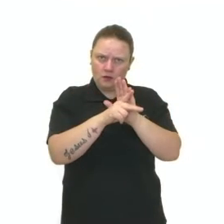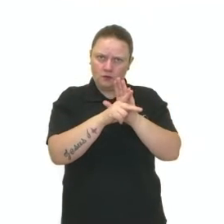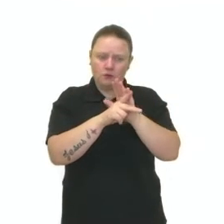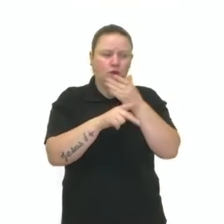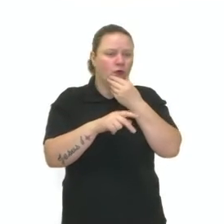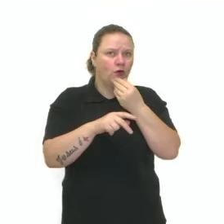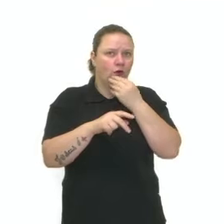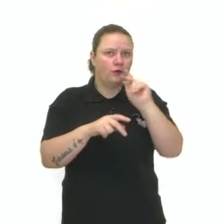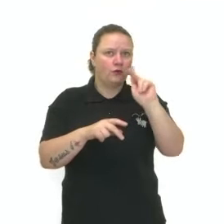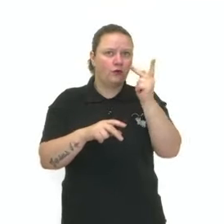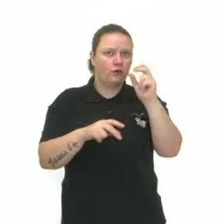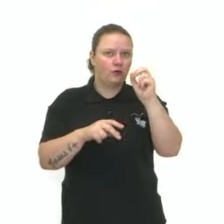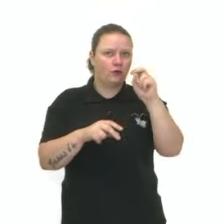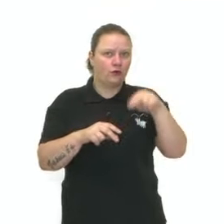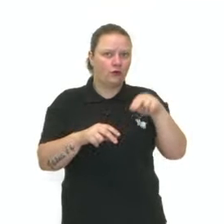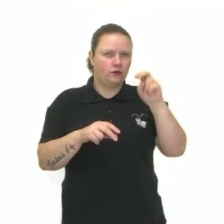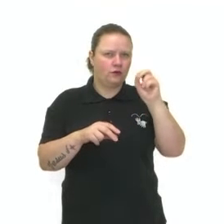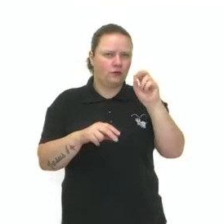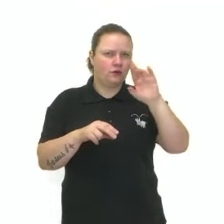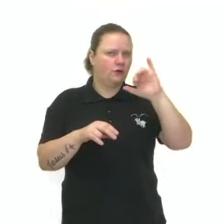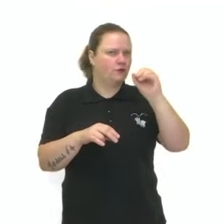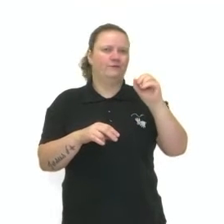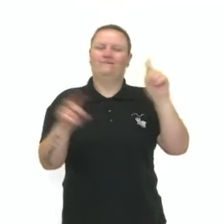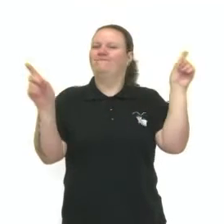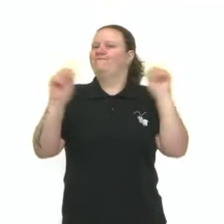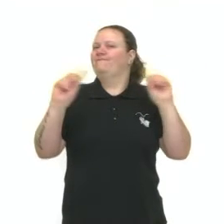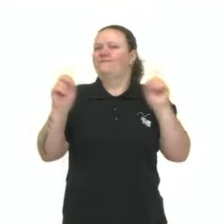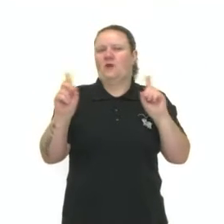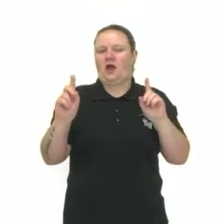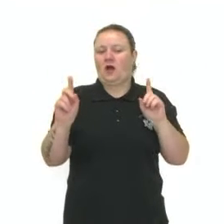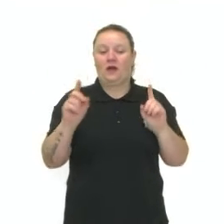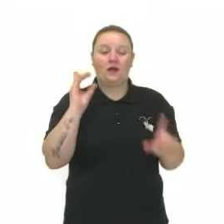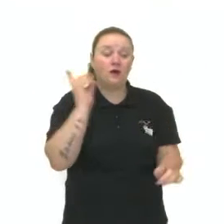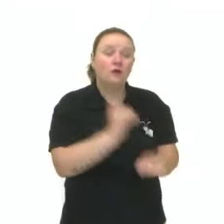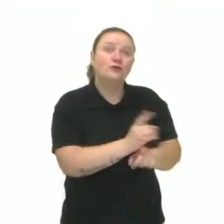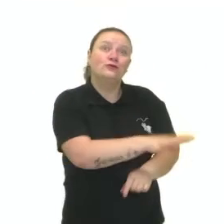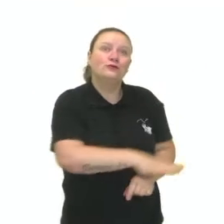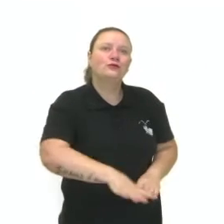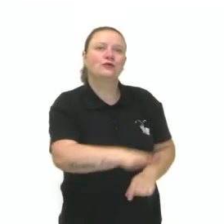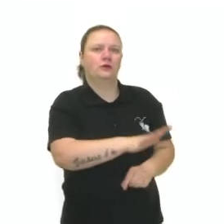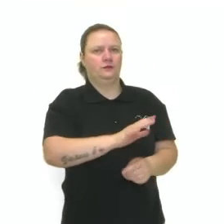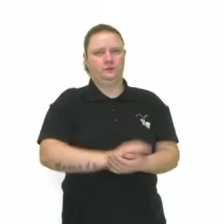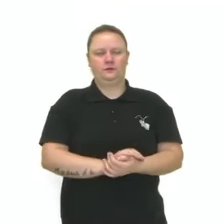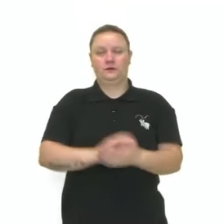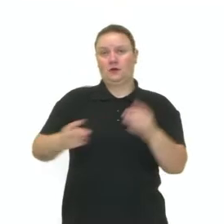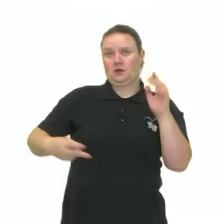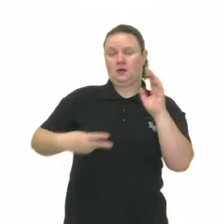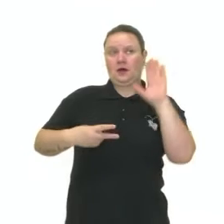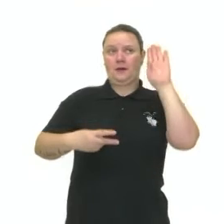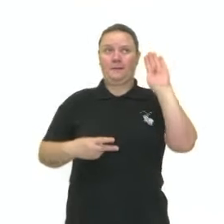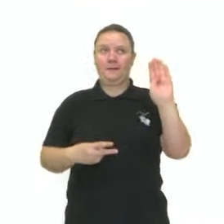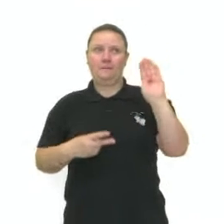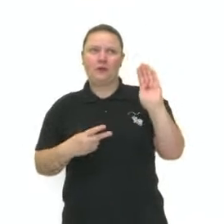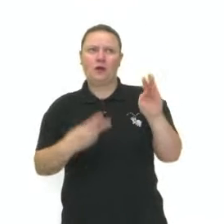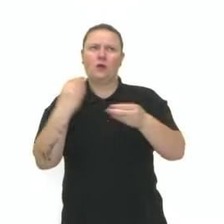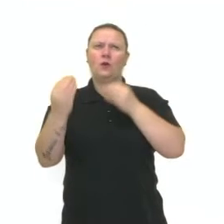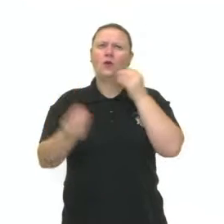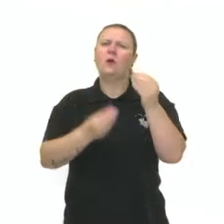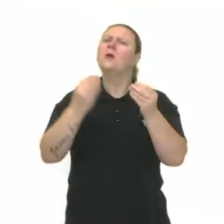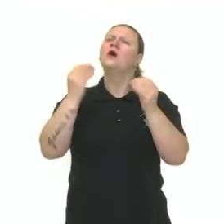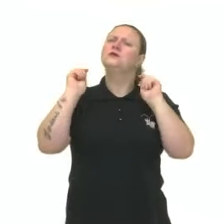não? Não, a carteira não pertencia ao Honório. E a segunda questão, como é possível confirmar isso, né?